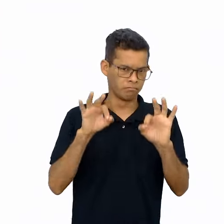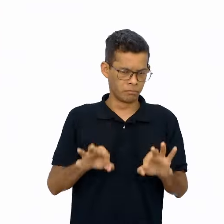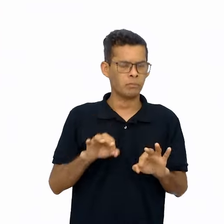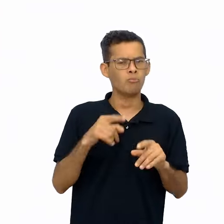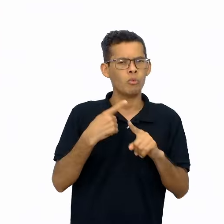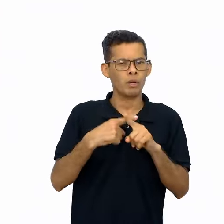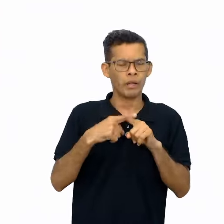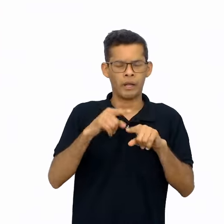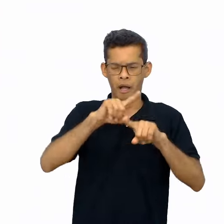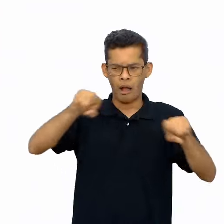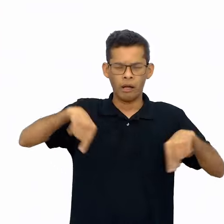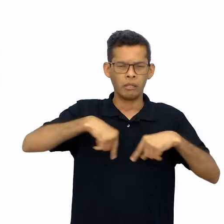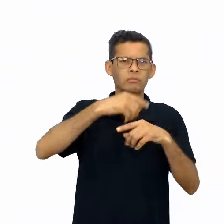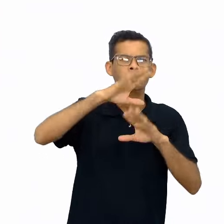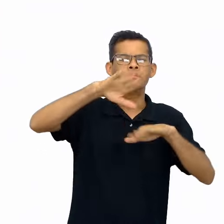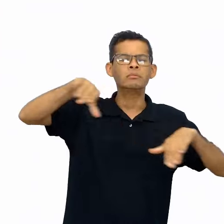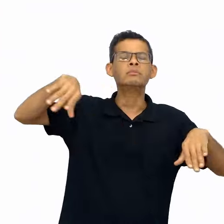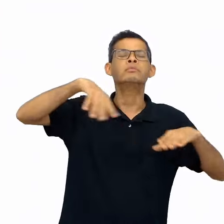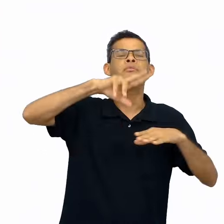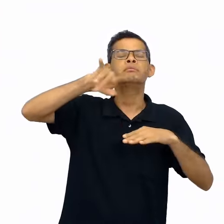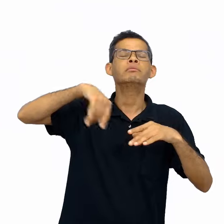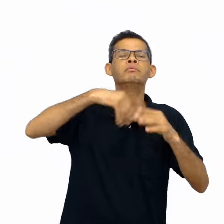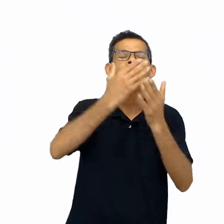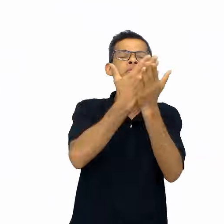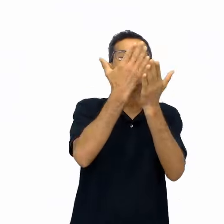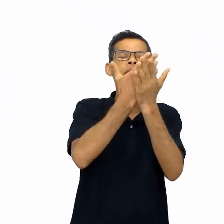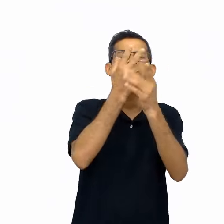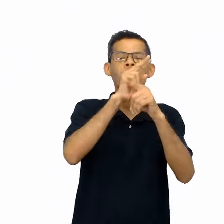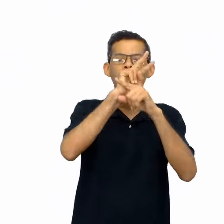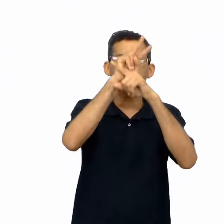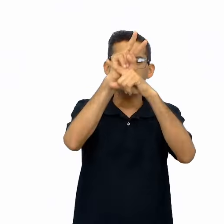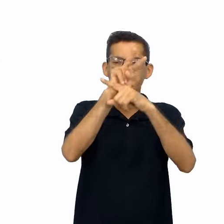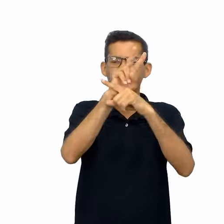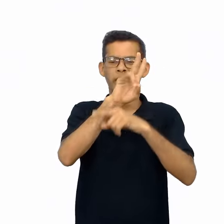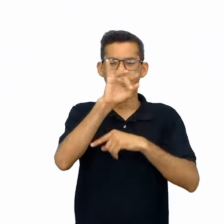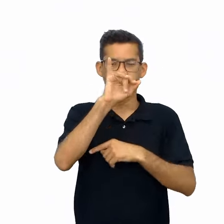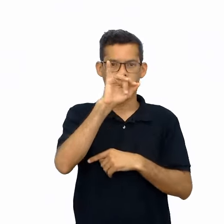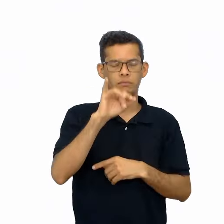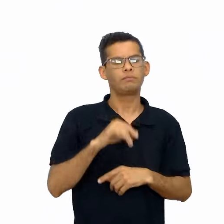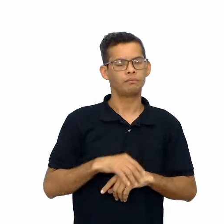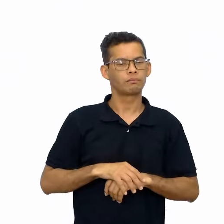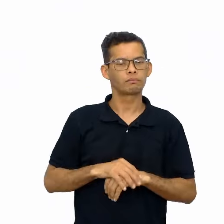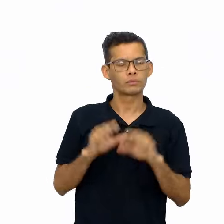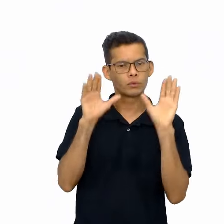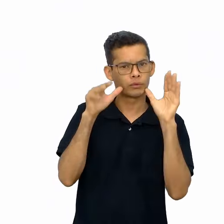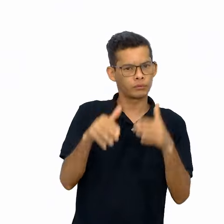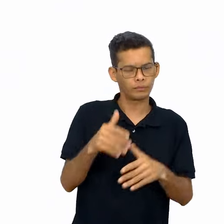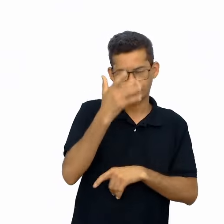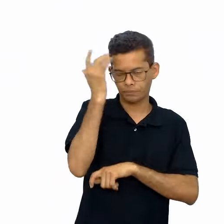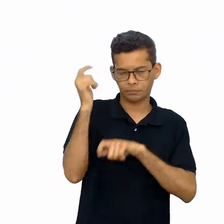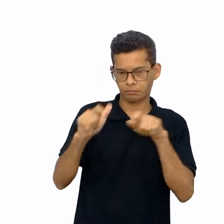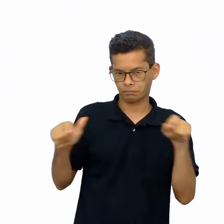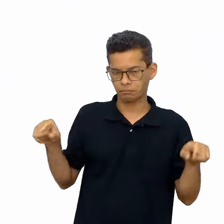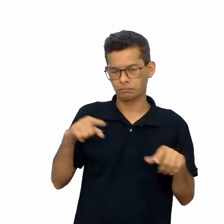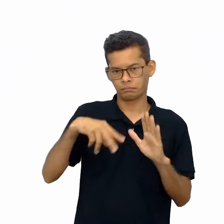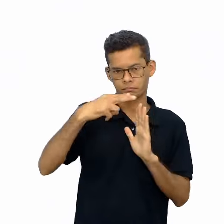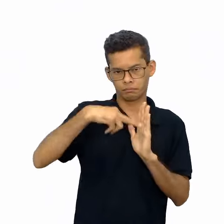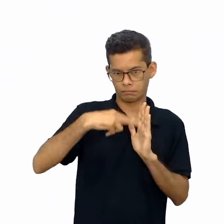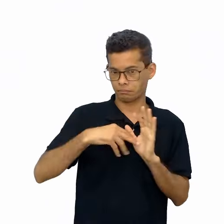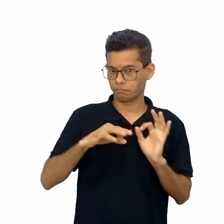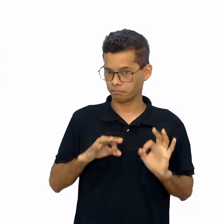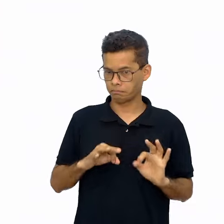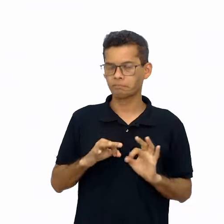livros do acervo, a fim de adequar o texto a esse interlocutor e as finalidades pretendidas.